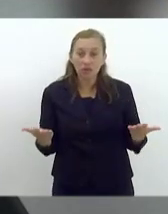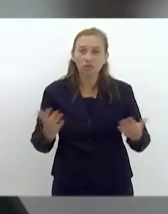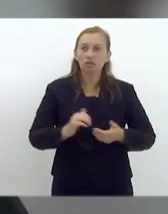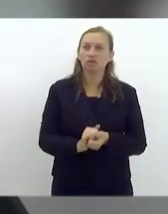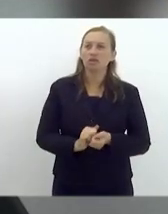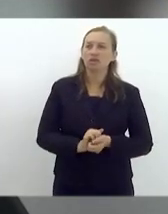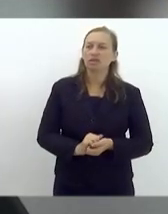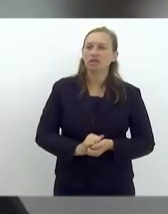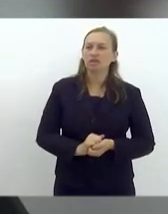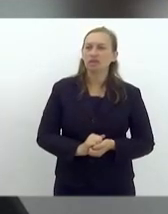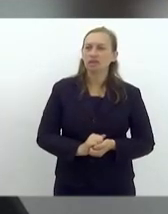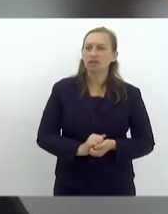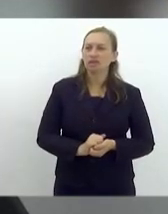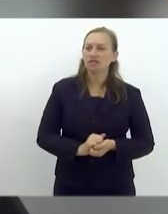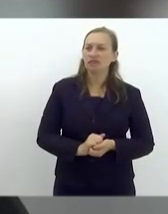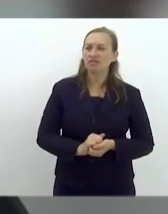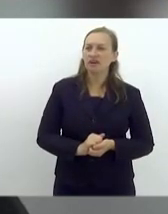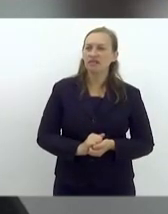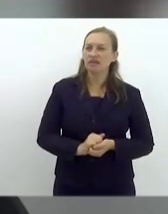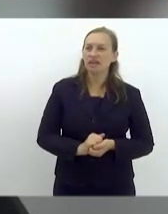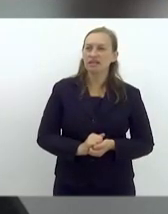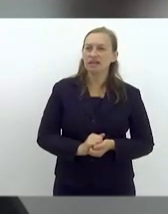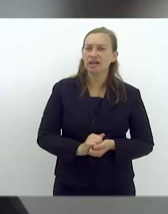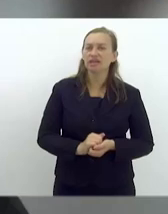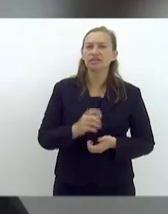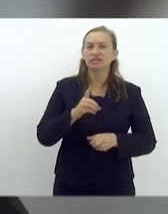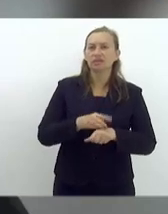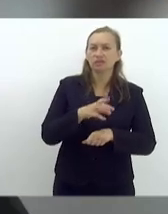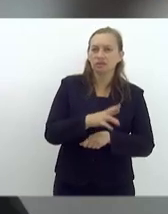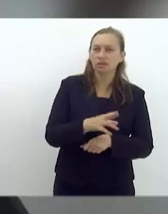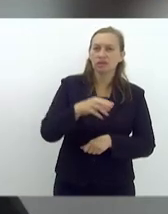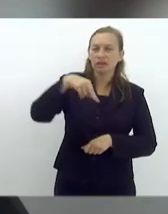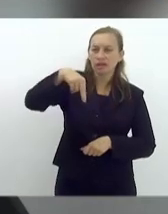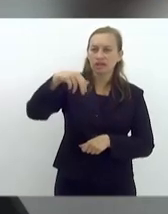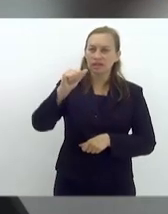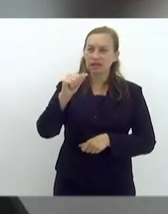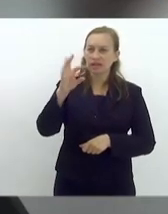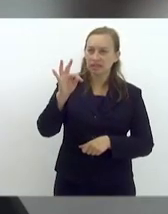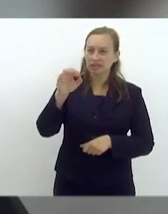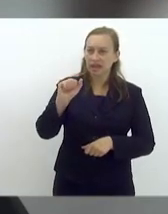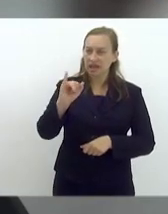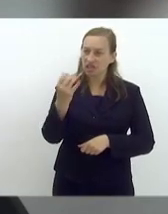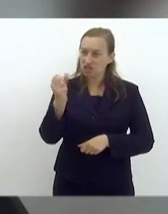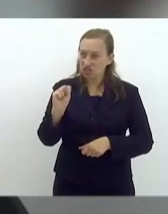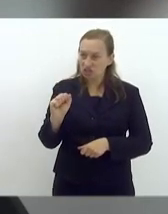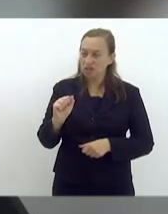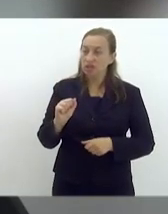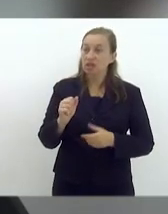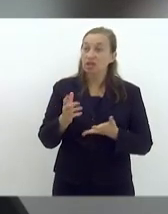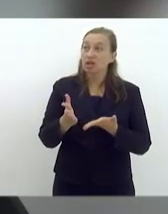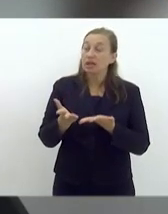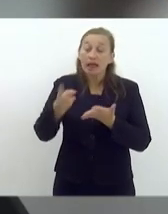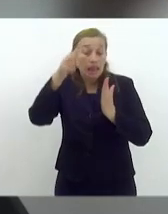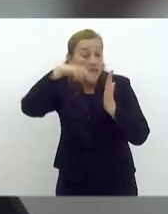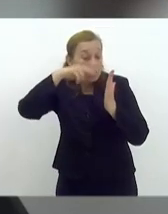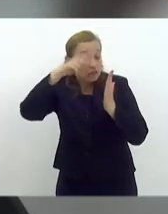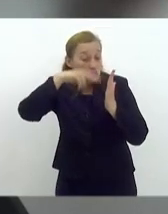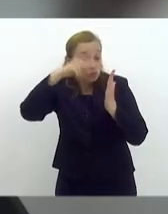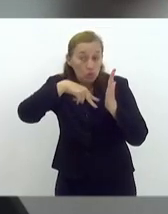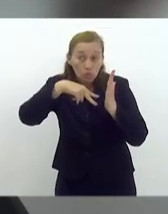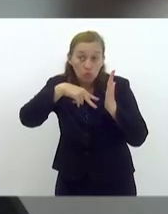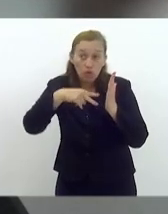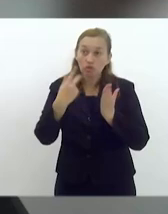abro aqui rapidamente a doutora Natasha para suas consequências na leitura da